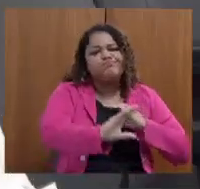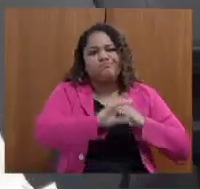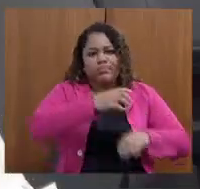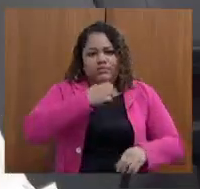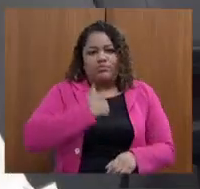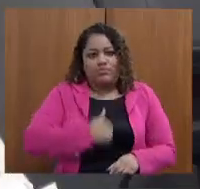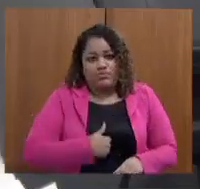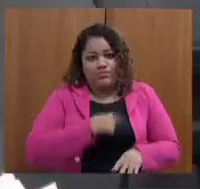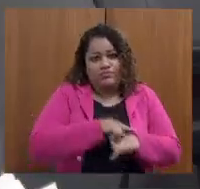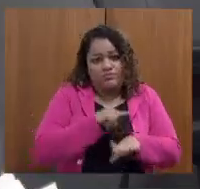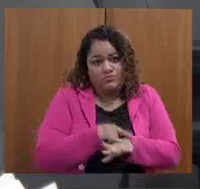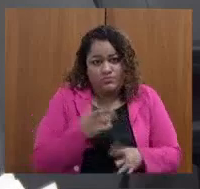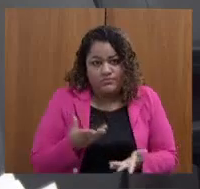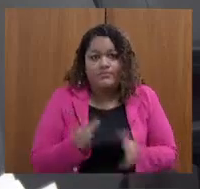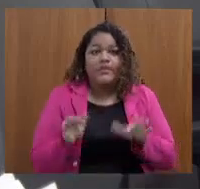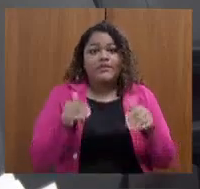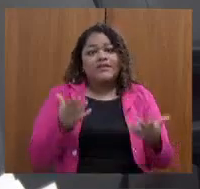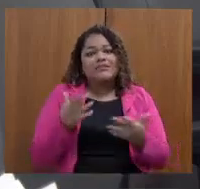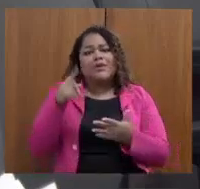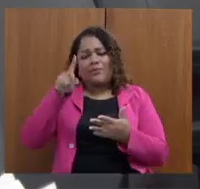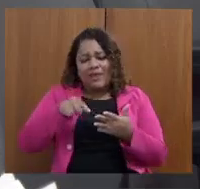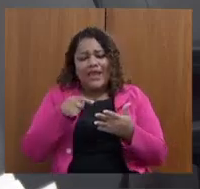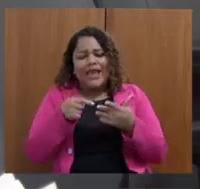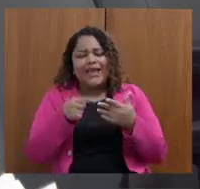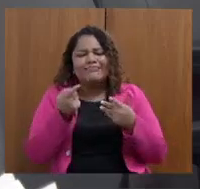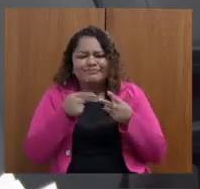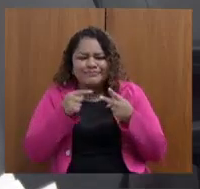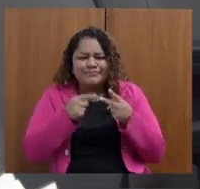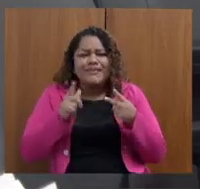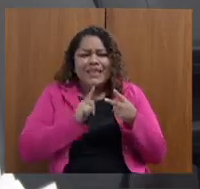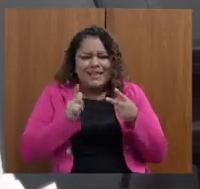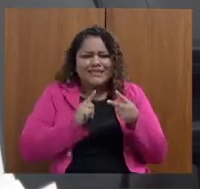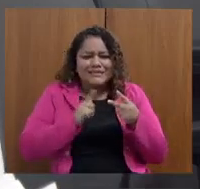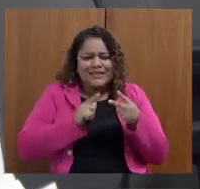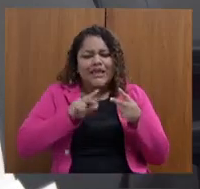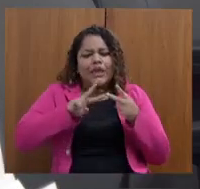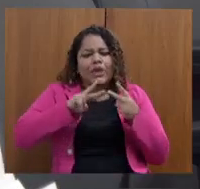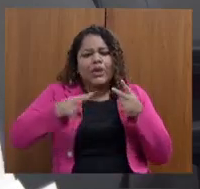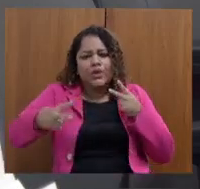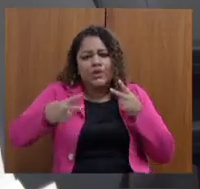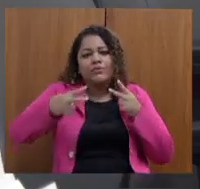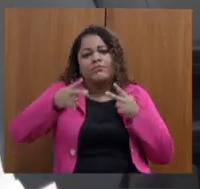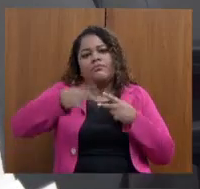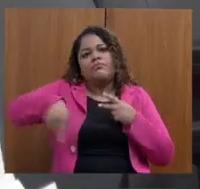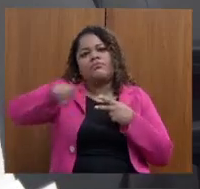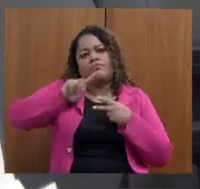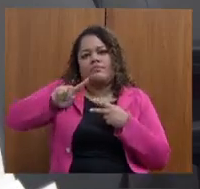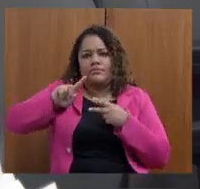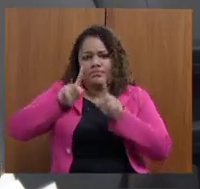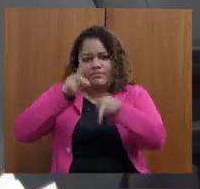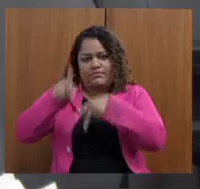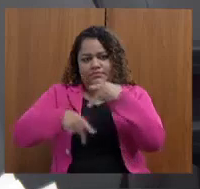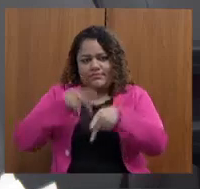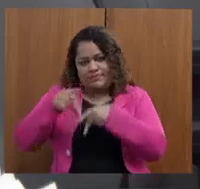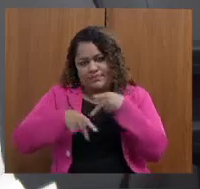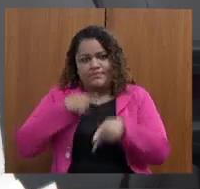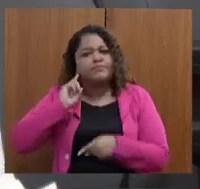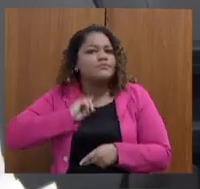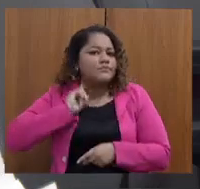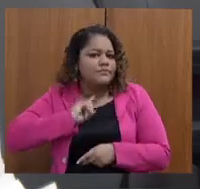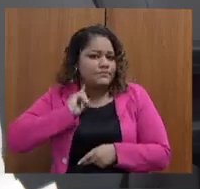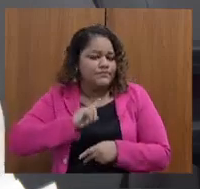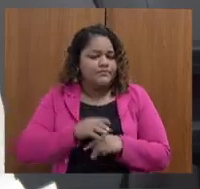trazem impactos muito claros e muito específicos para o povo de Minas Gerais a minha última pergunta